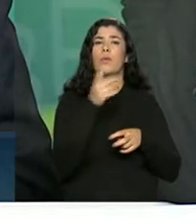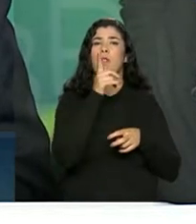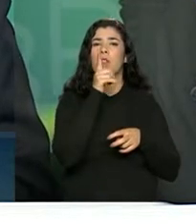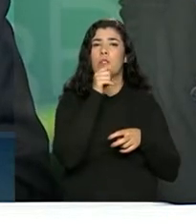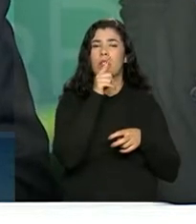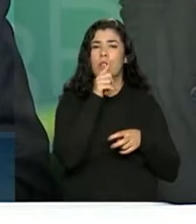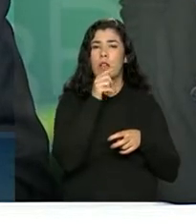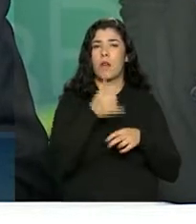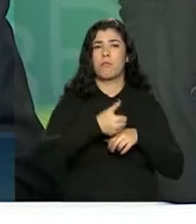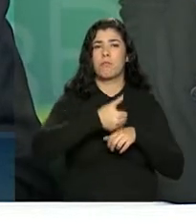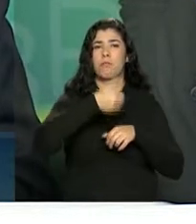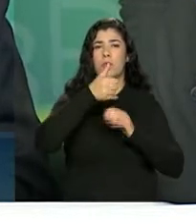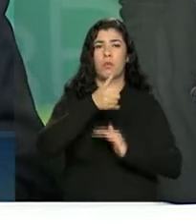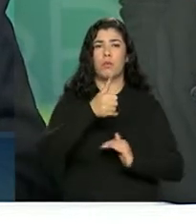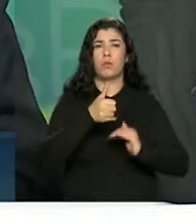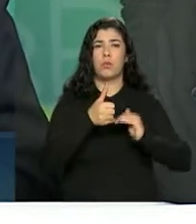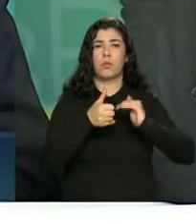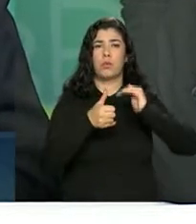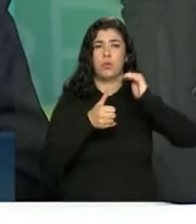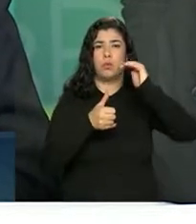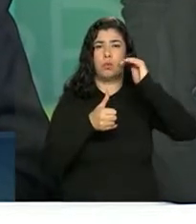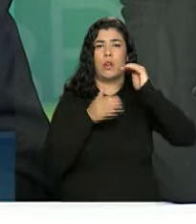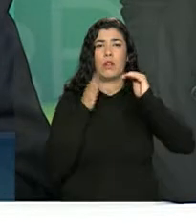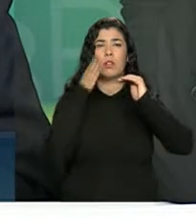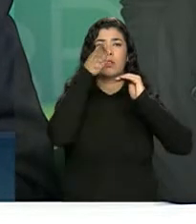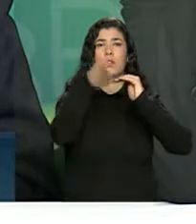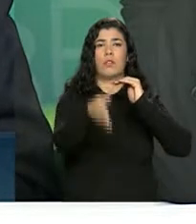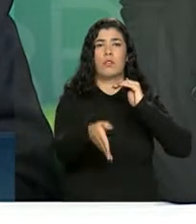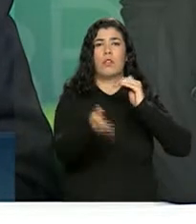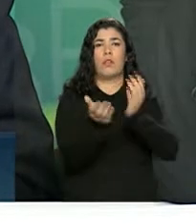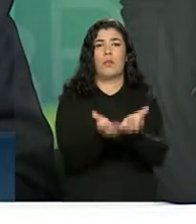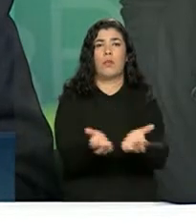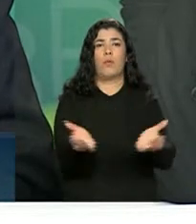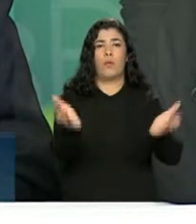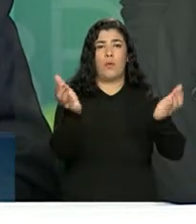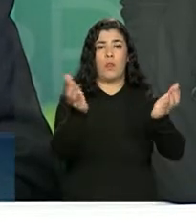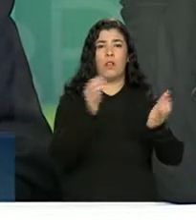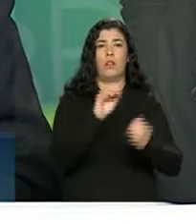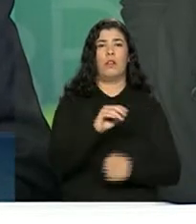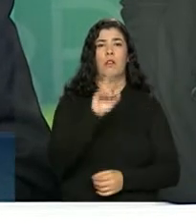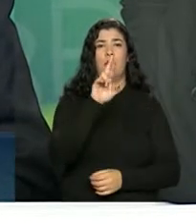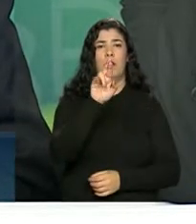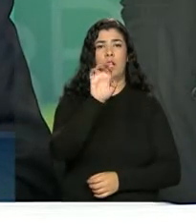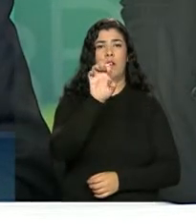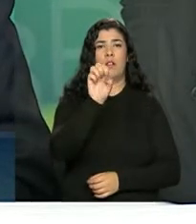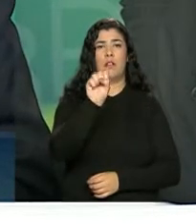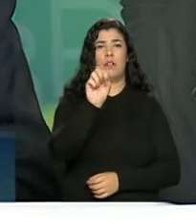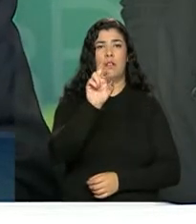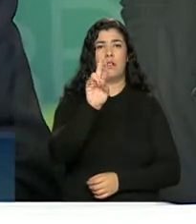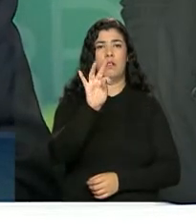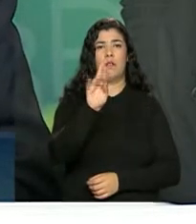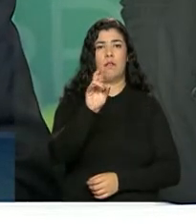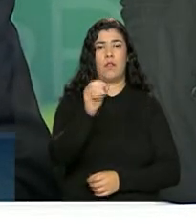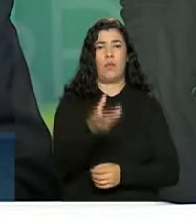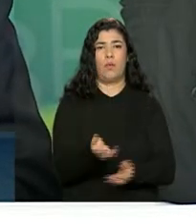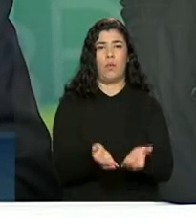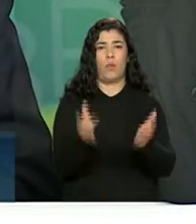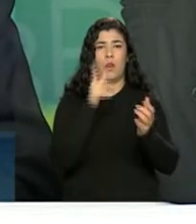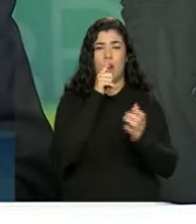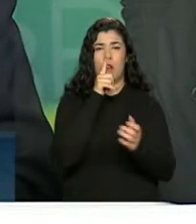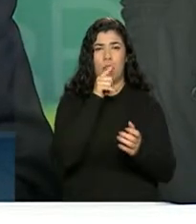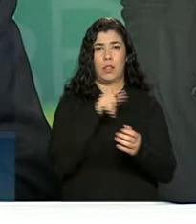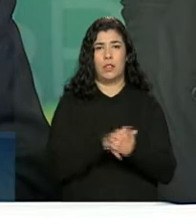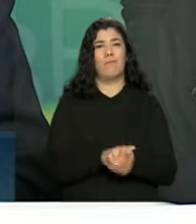mais favorável chegando aos reservatórios os quadros todos continuam críticos né sendo que as